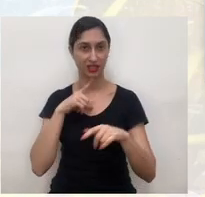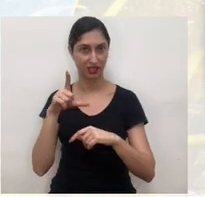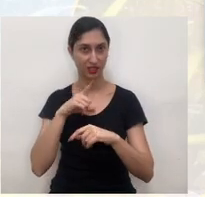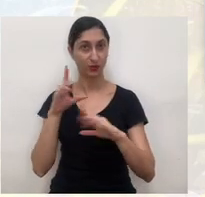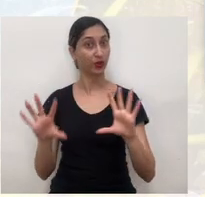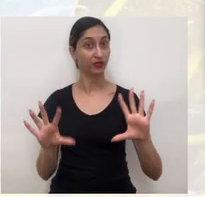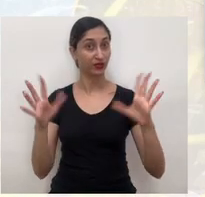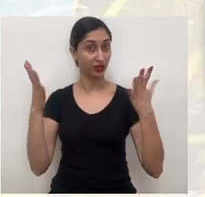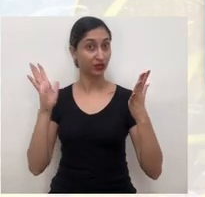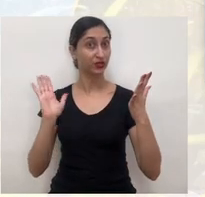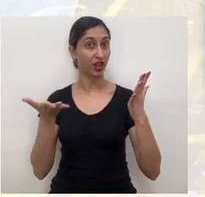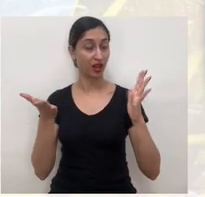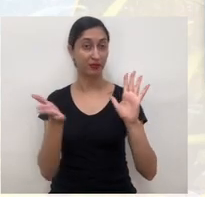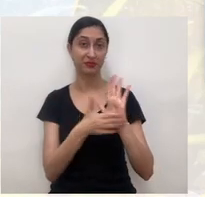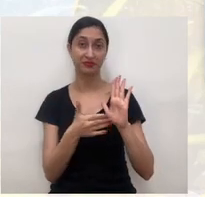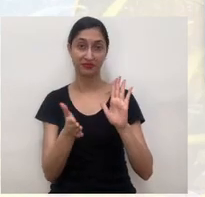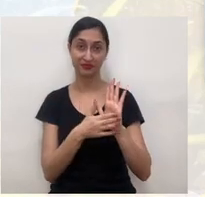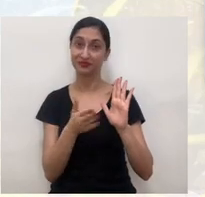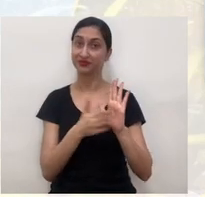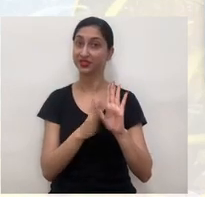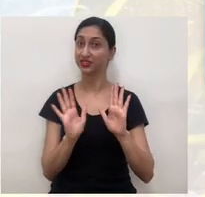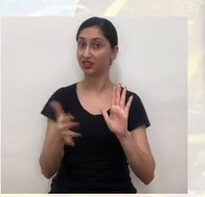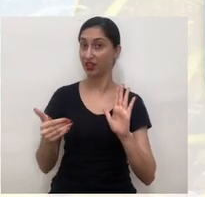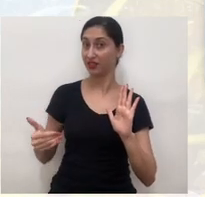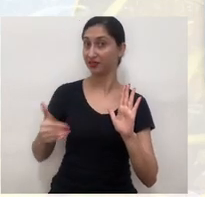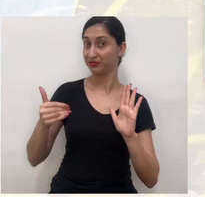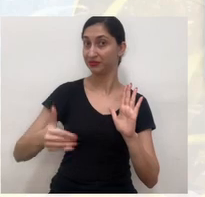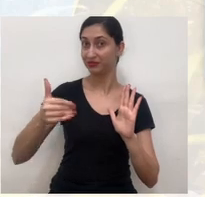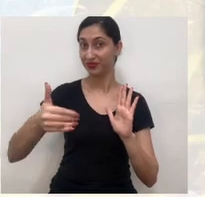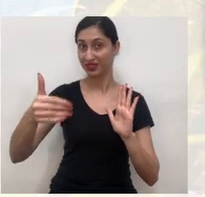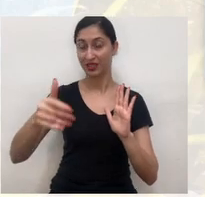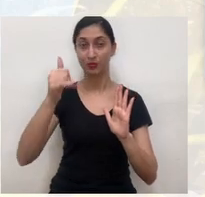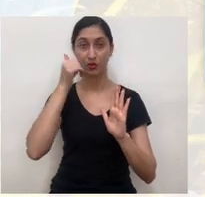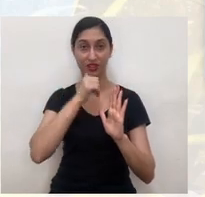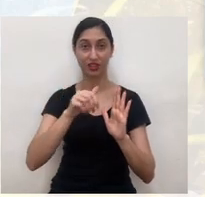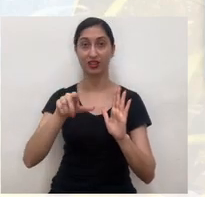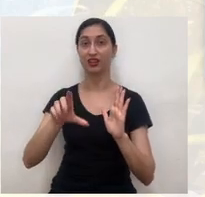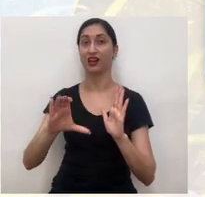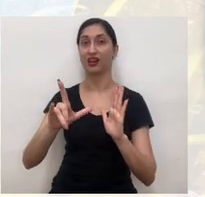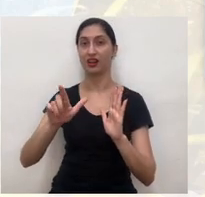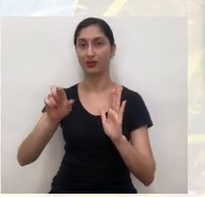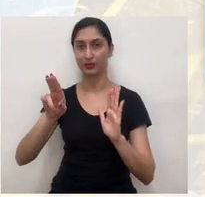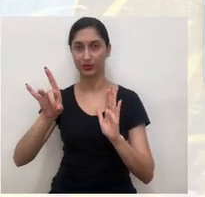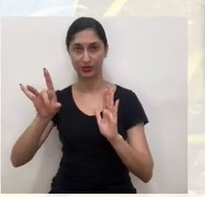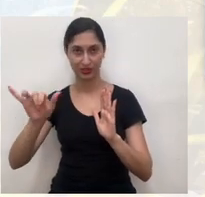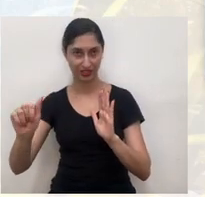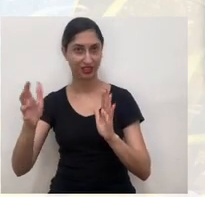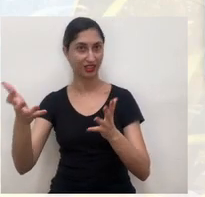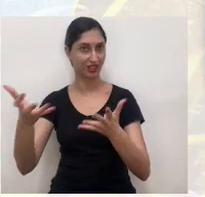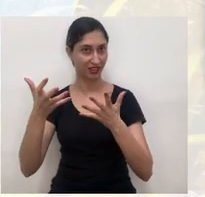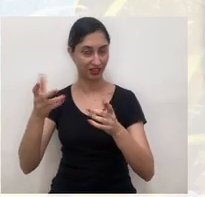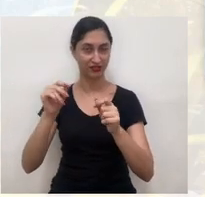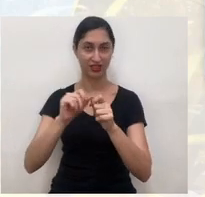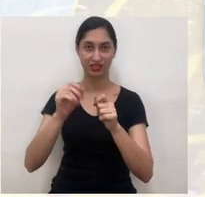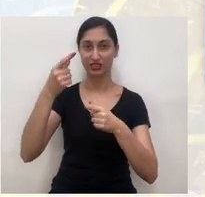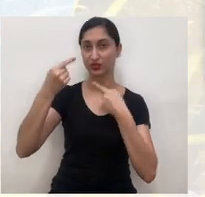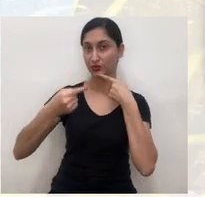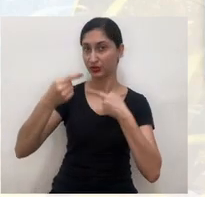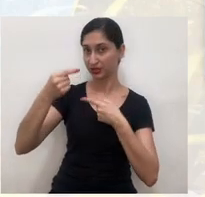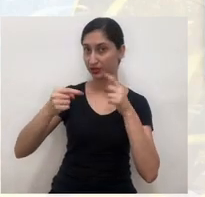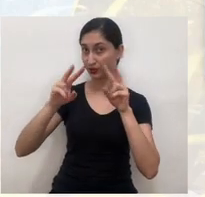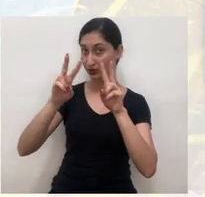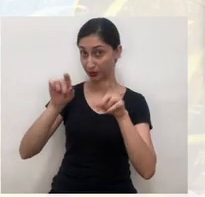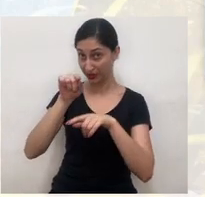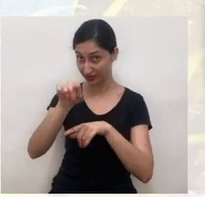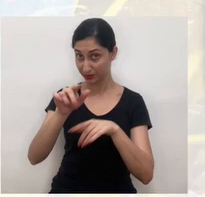programado brevemente, e a própria diretora do sítio, a Cláudia Storino, também quer fazer uma discussão sobre esse problema,